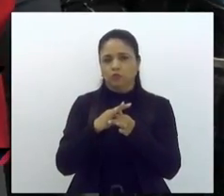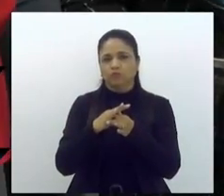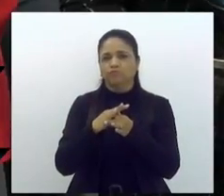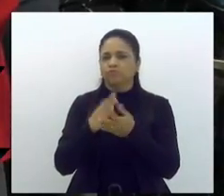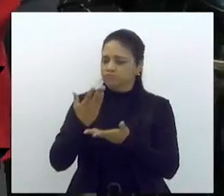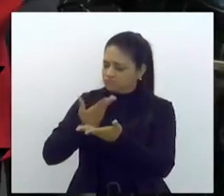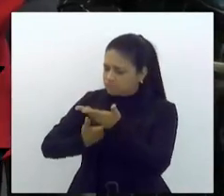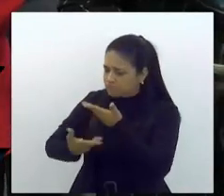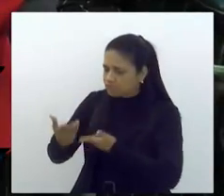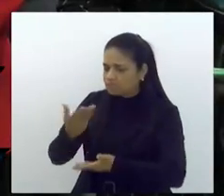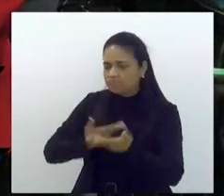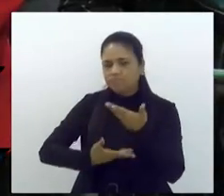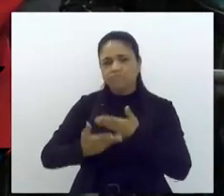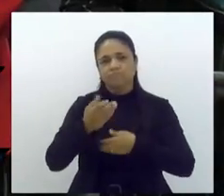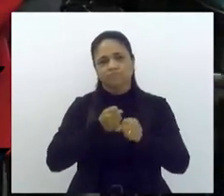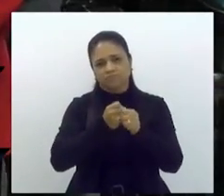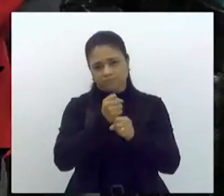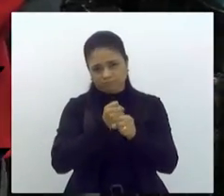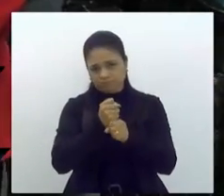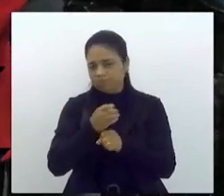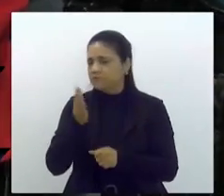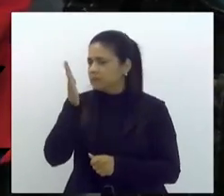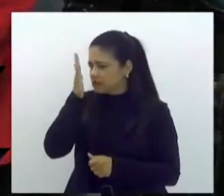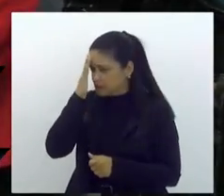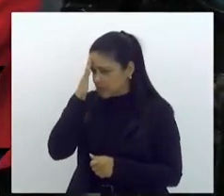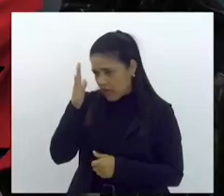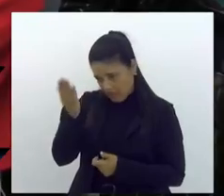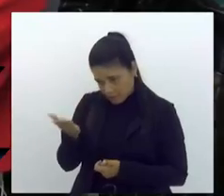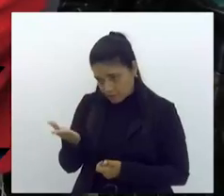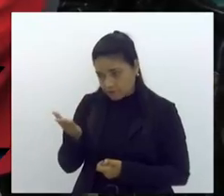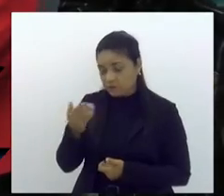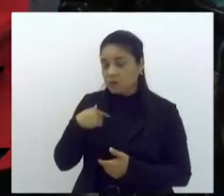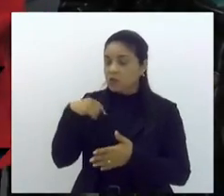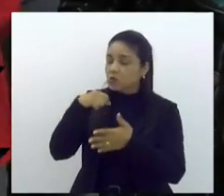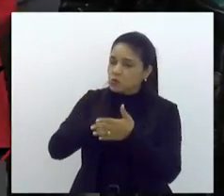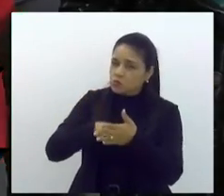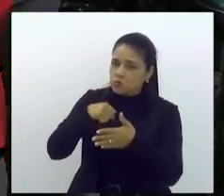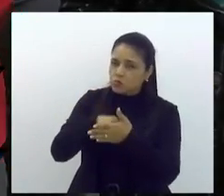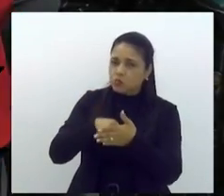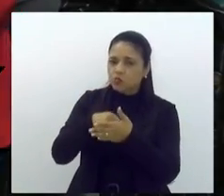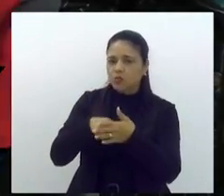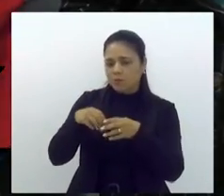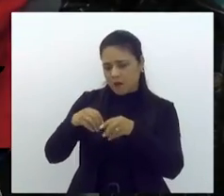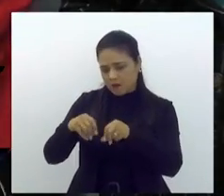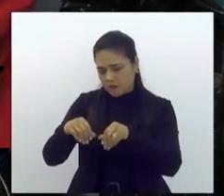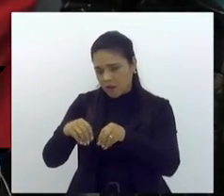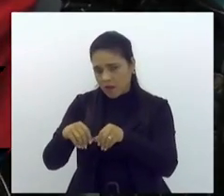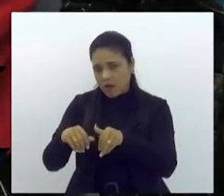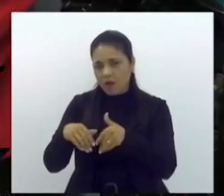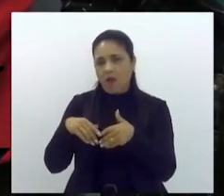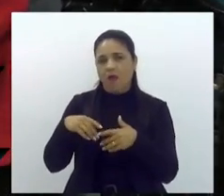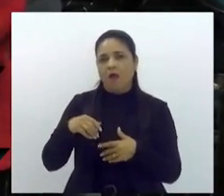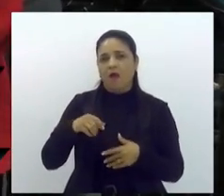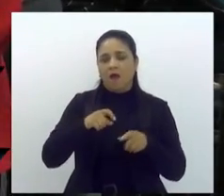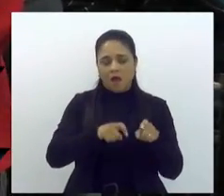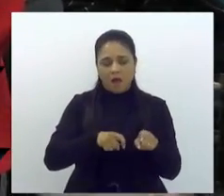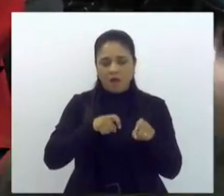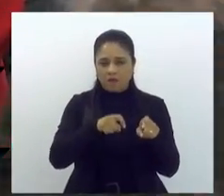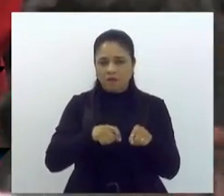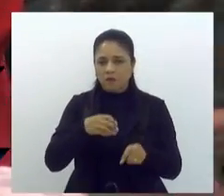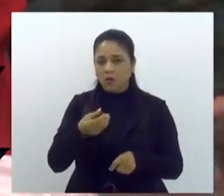compartilho há muitos anos como vossa excelência sabe da Luta Pela Terra pela agricultura